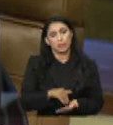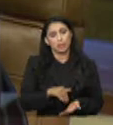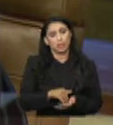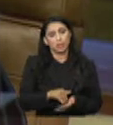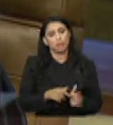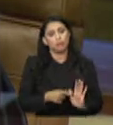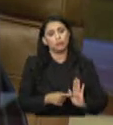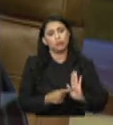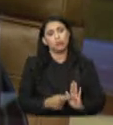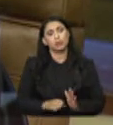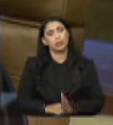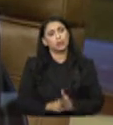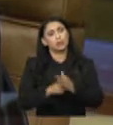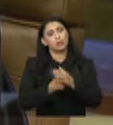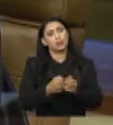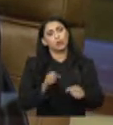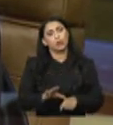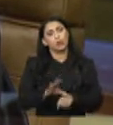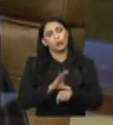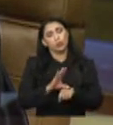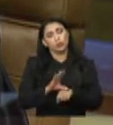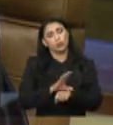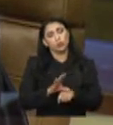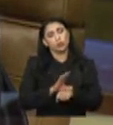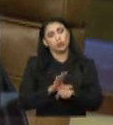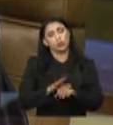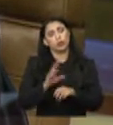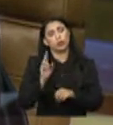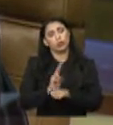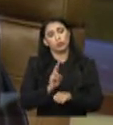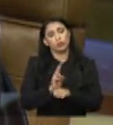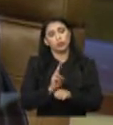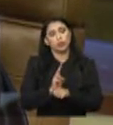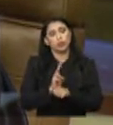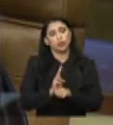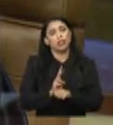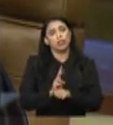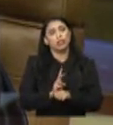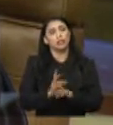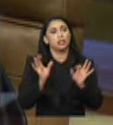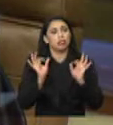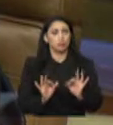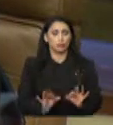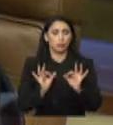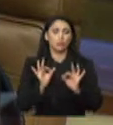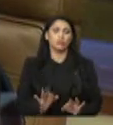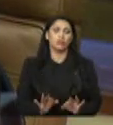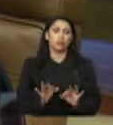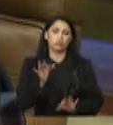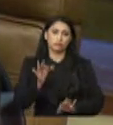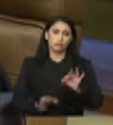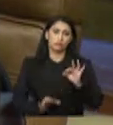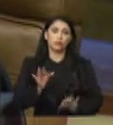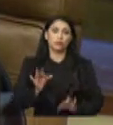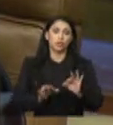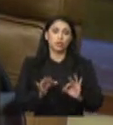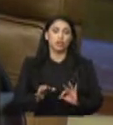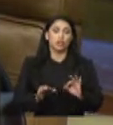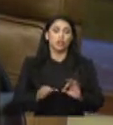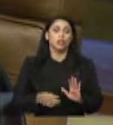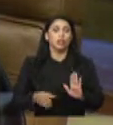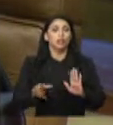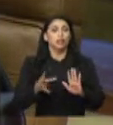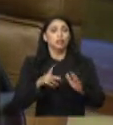incide a navegação condicional que protege a incolumidade hatsur indico perfeito EA